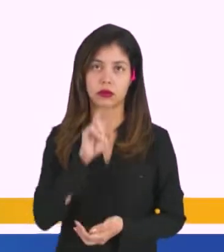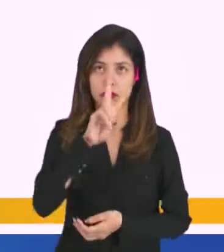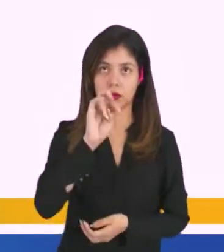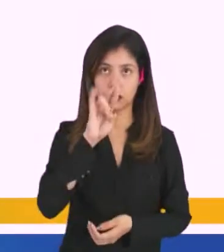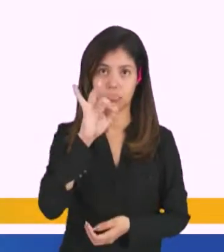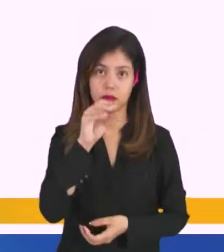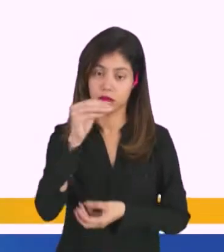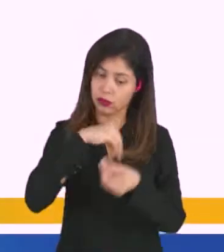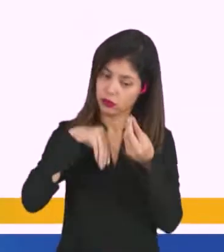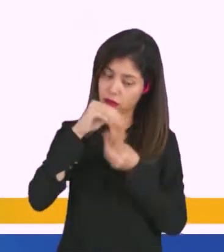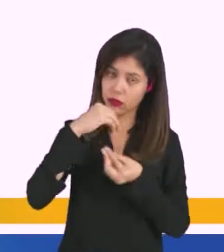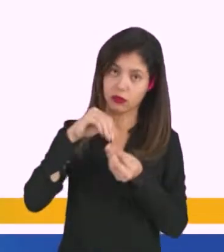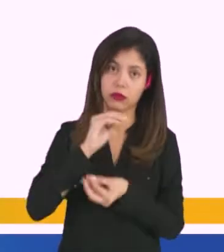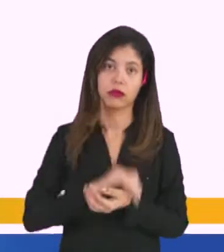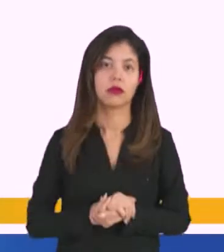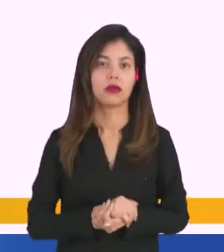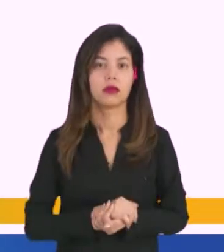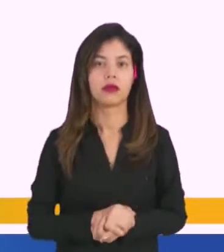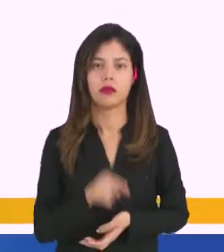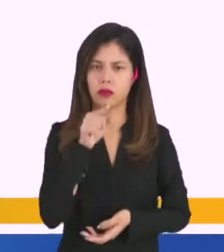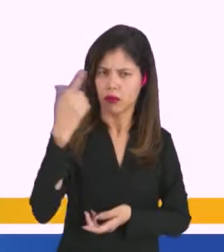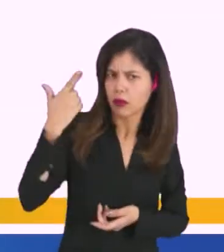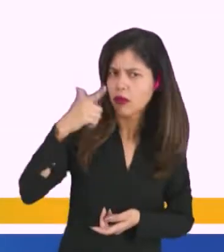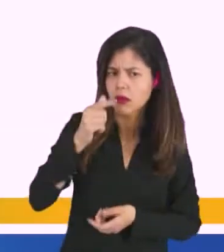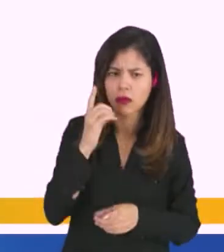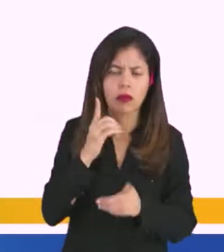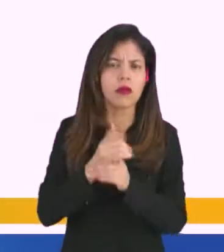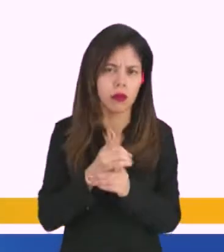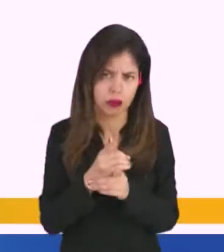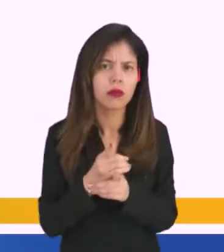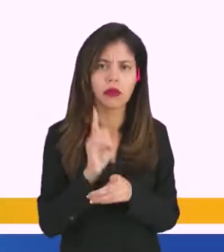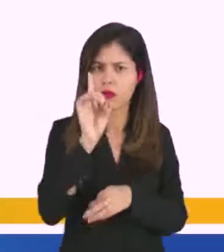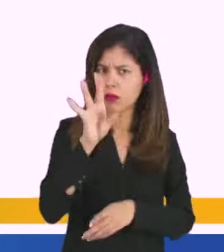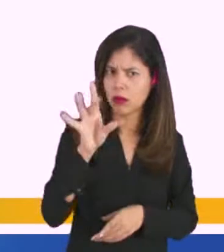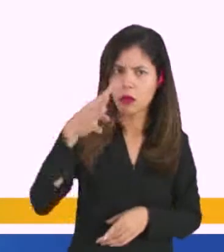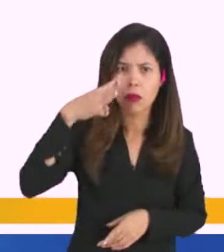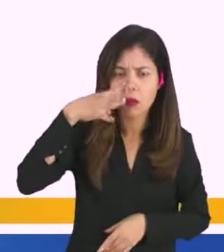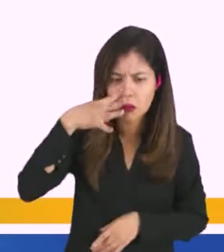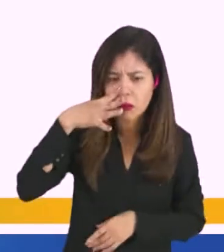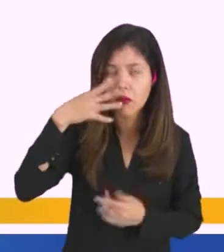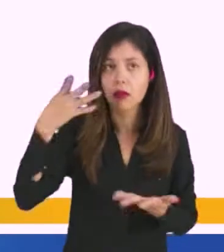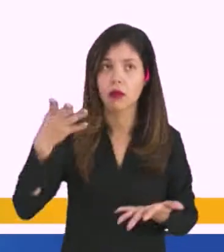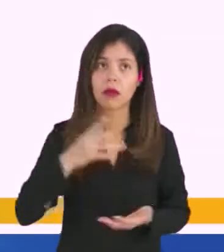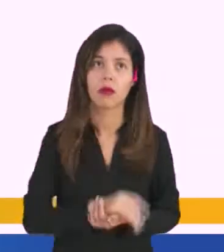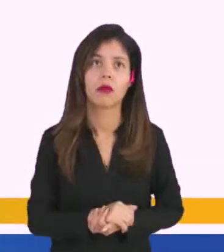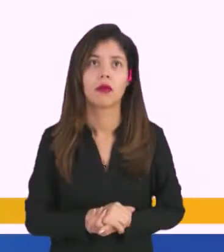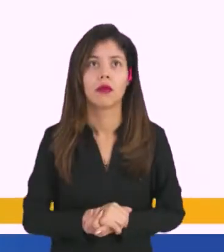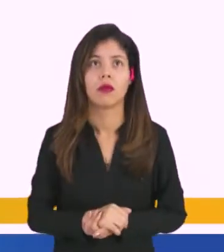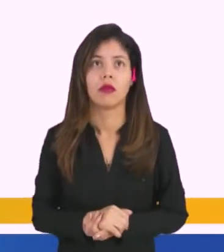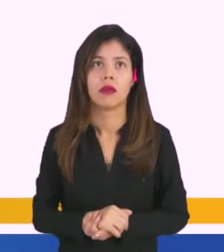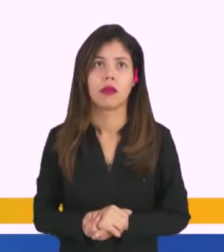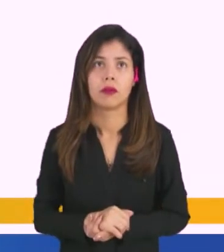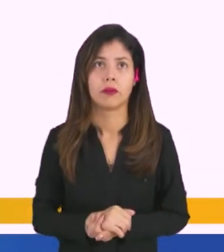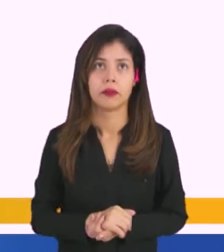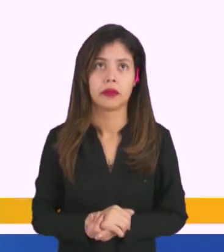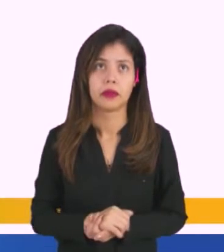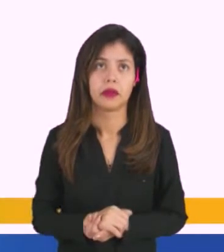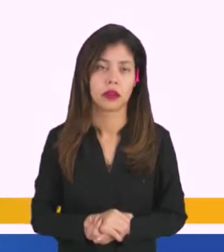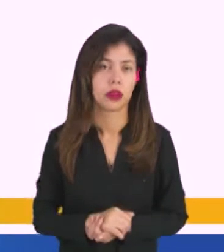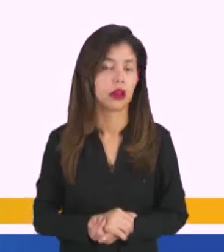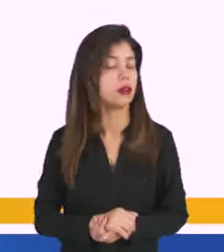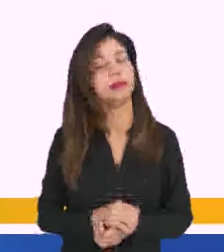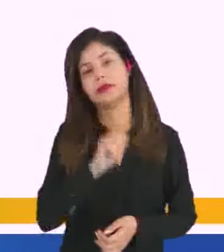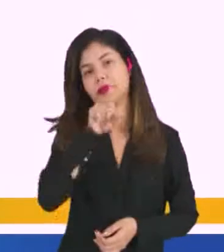variáveis envolvidas, certo? Você conseguiu identificar só olhando para esse gráfico? Então,